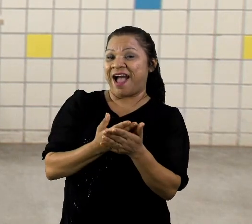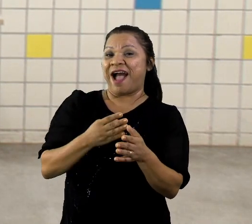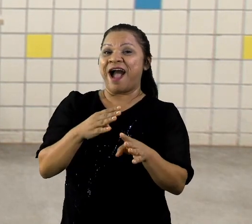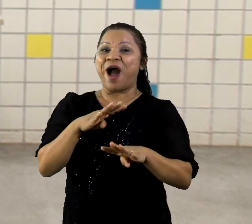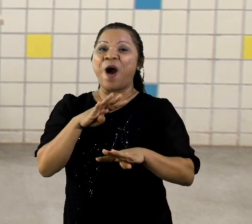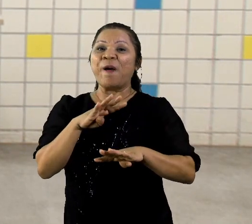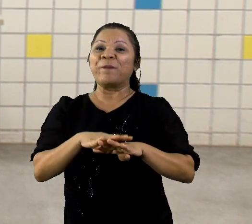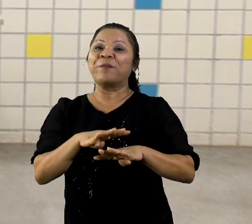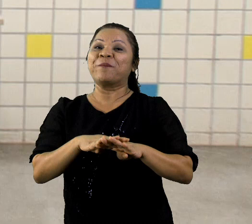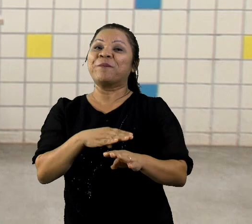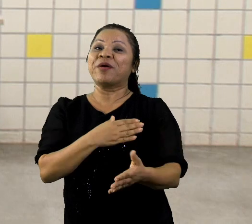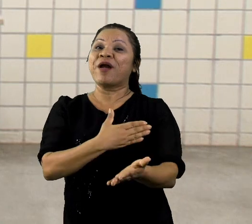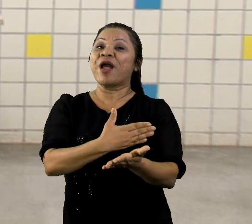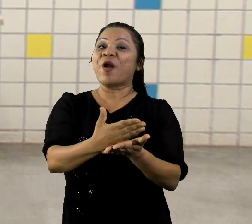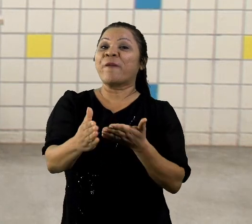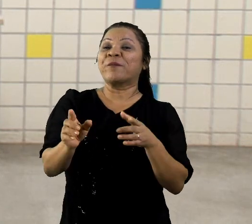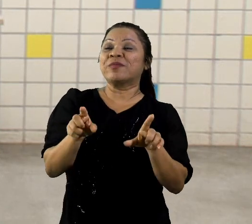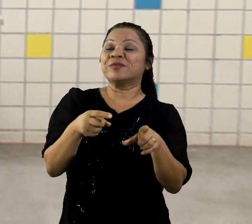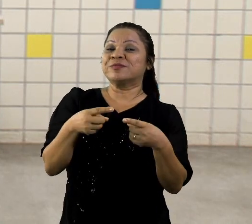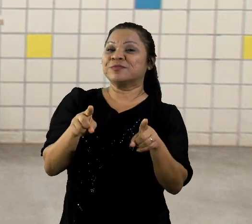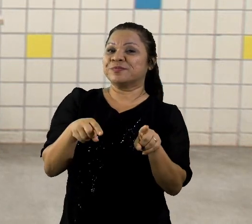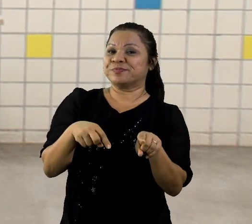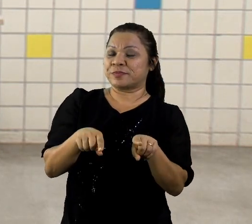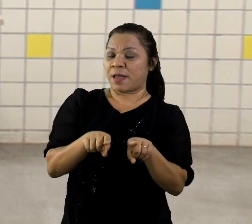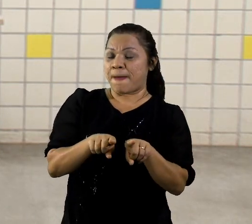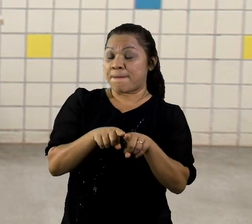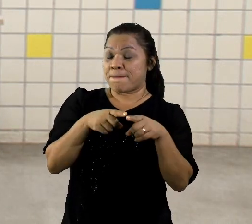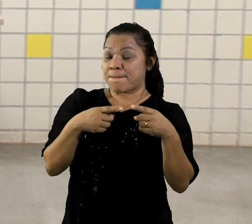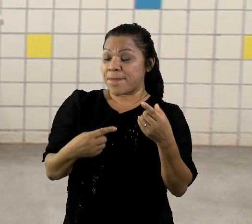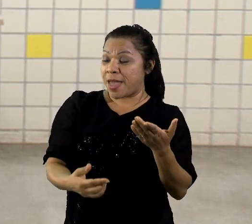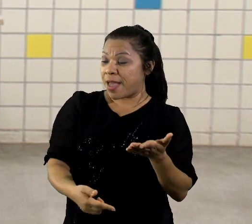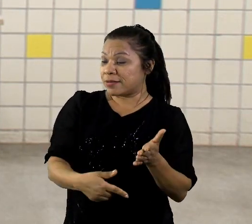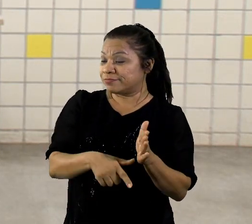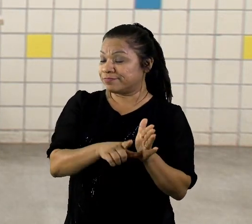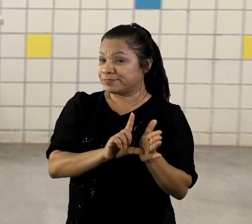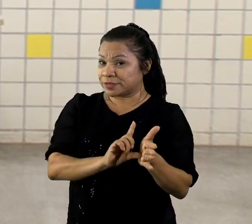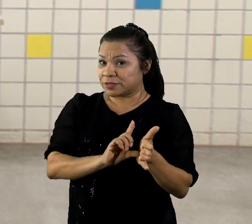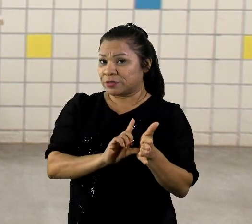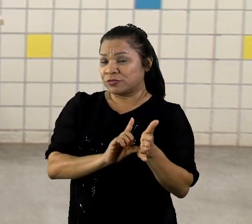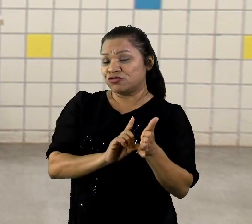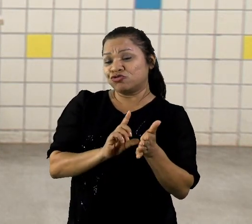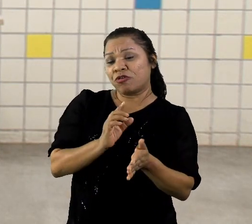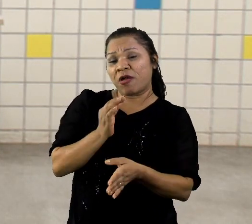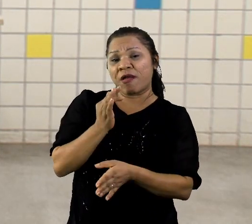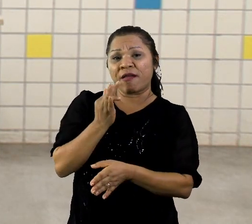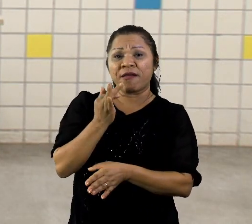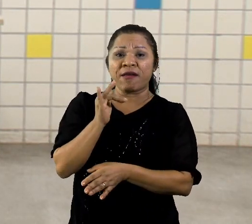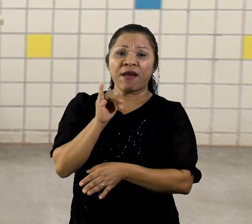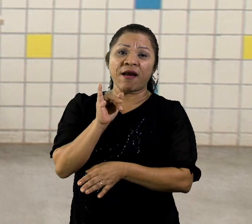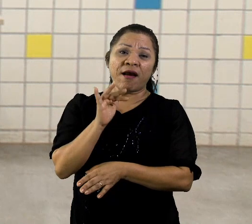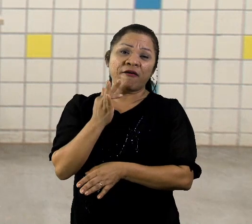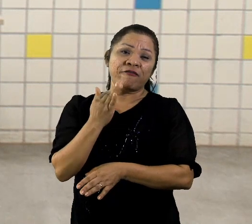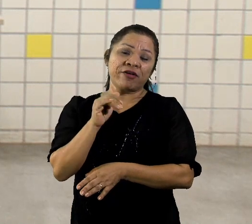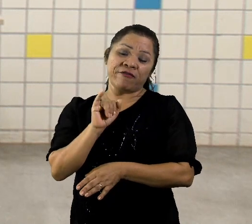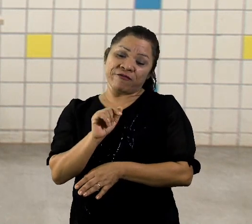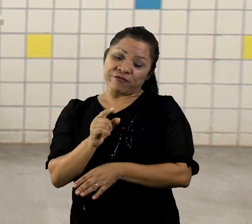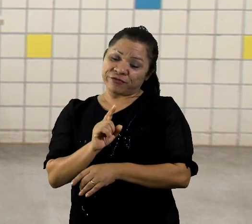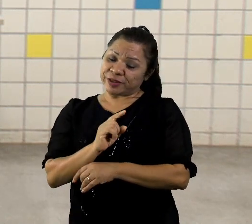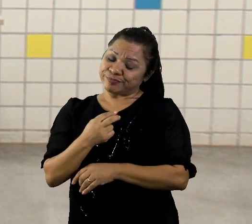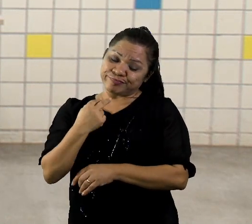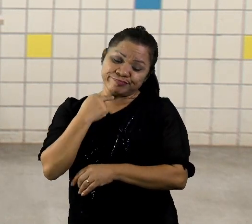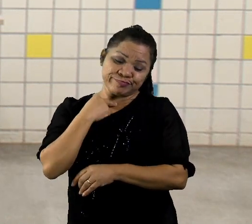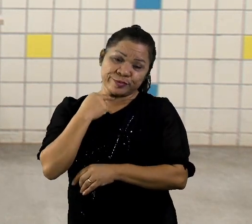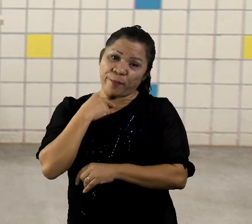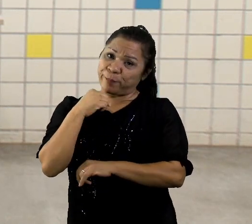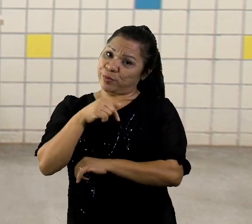bem agitada. Mas antes disso, eu quero falar para vocês que Fifi não pôde vir hoje e a mãe dela